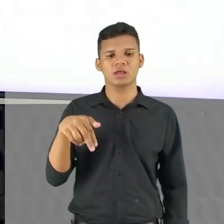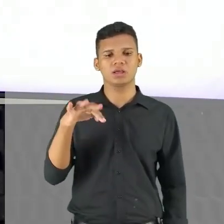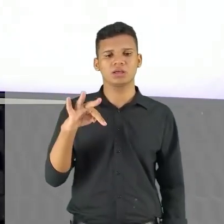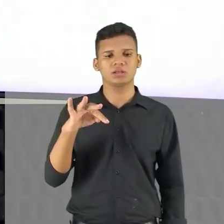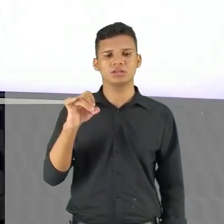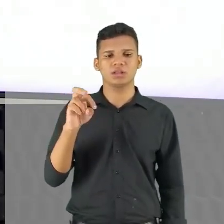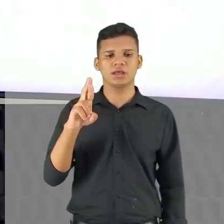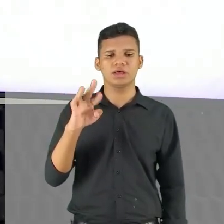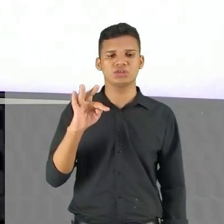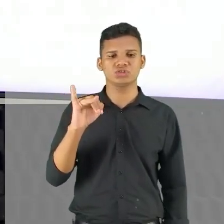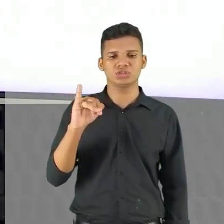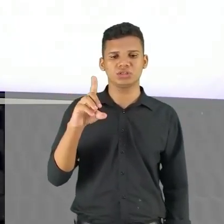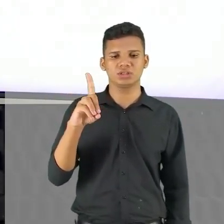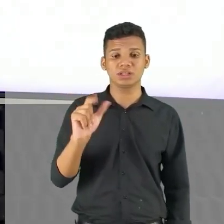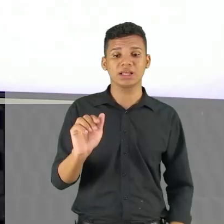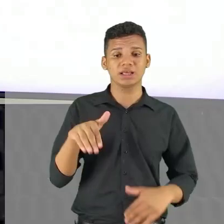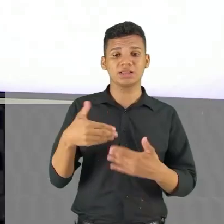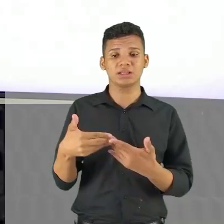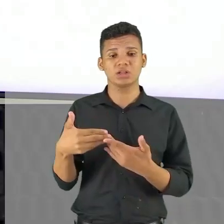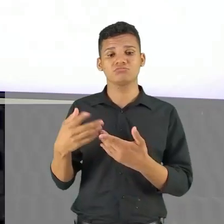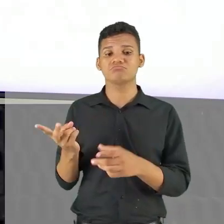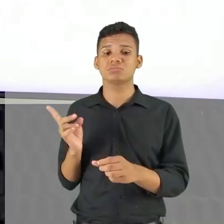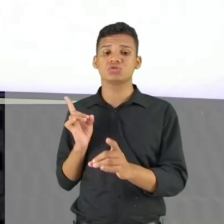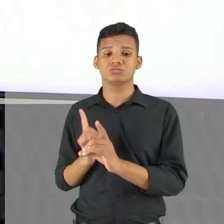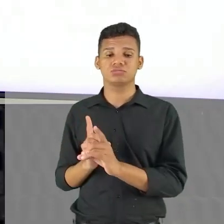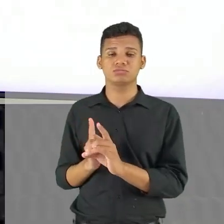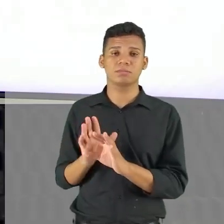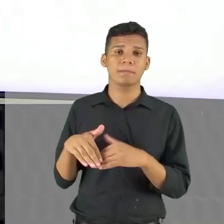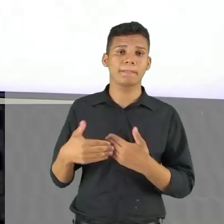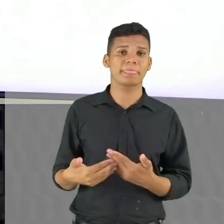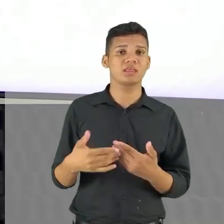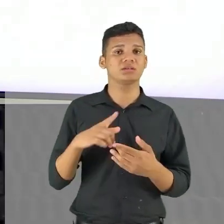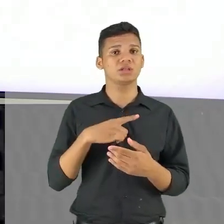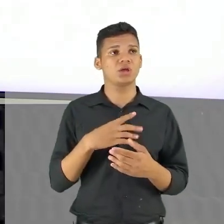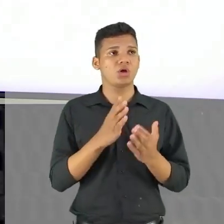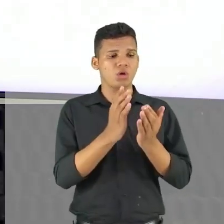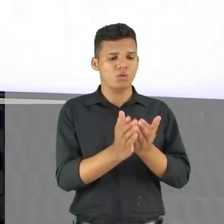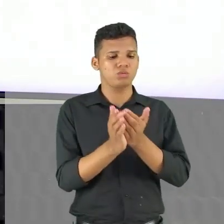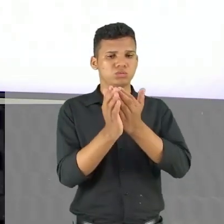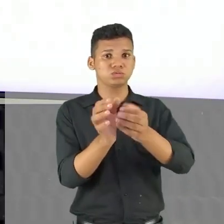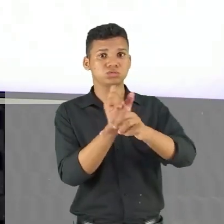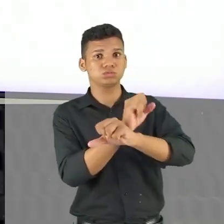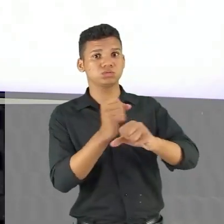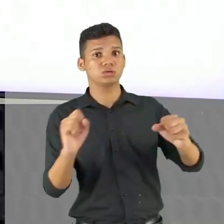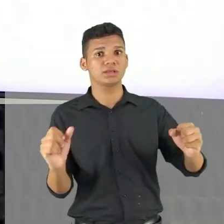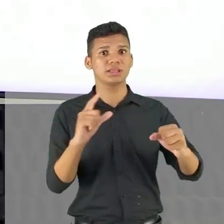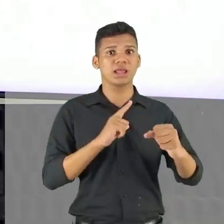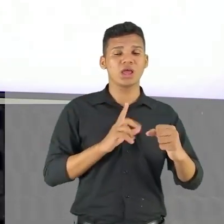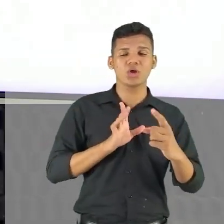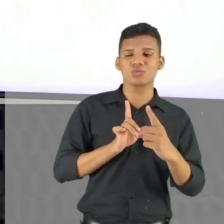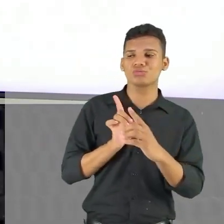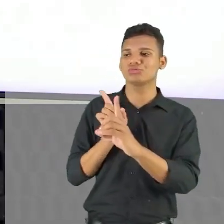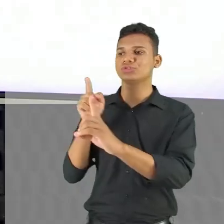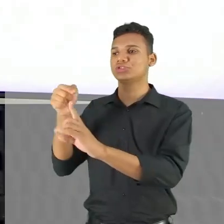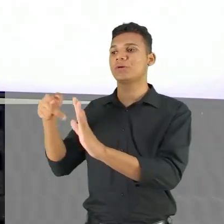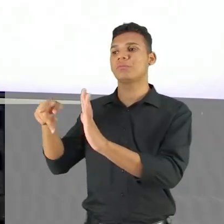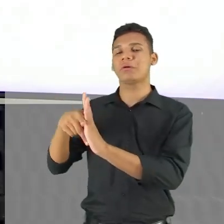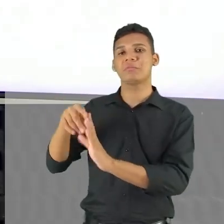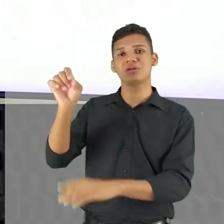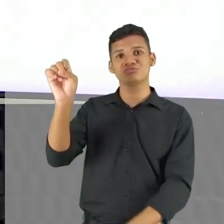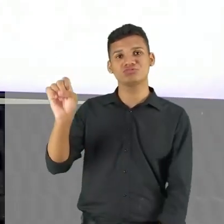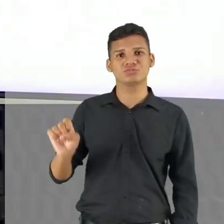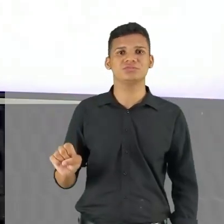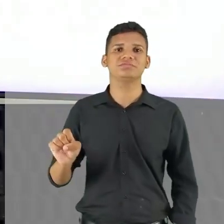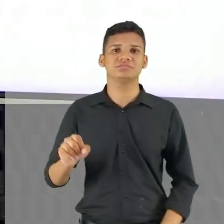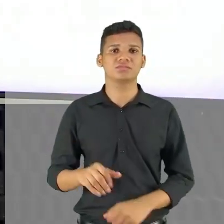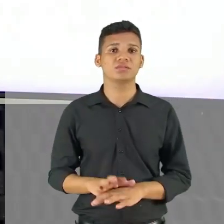estoques remanescentes. Bem, os maiores navios do mundo estão indo em direção ao sul, para a